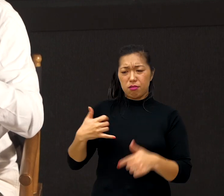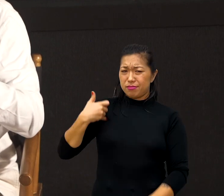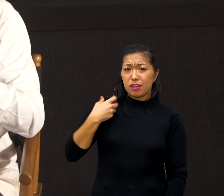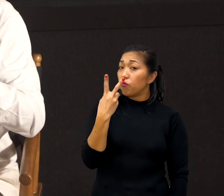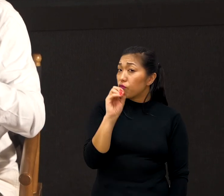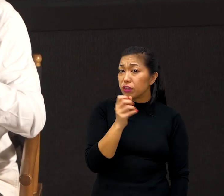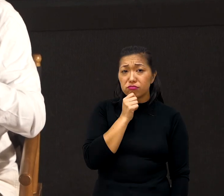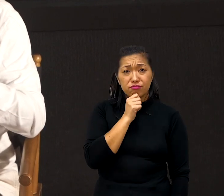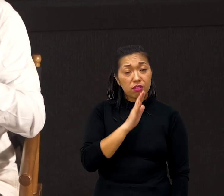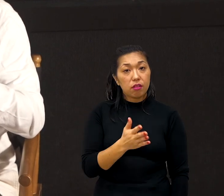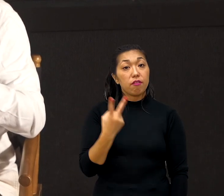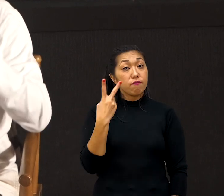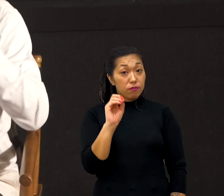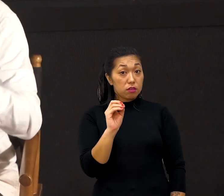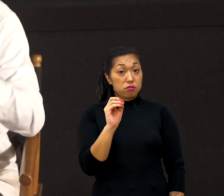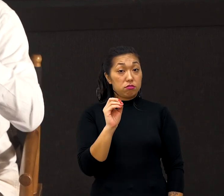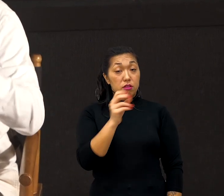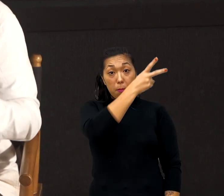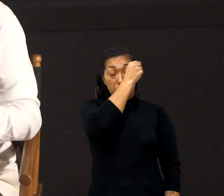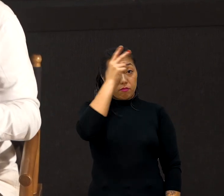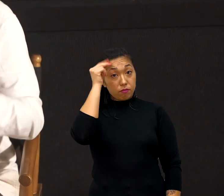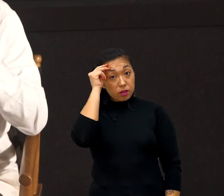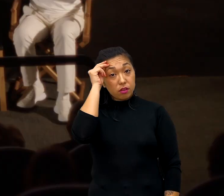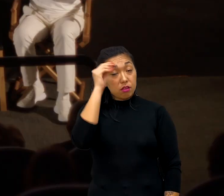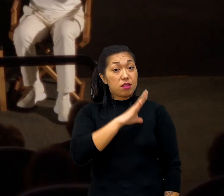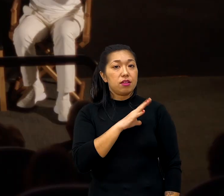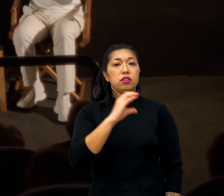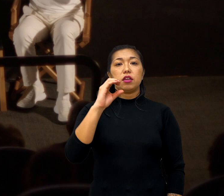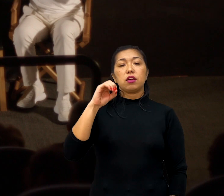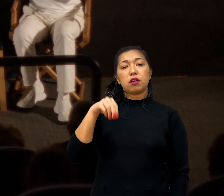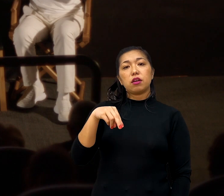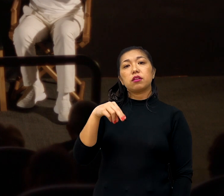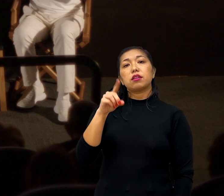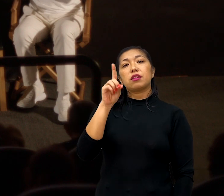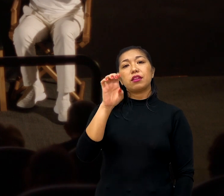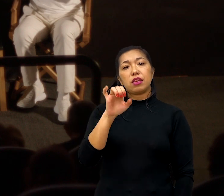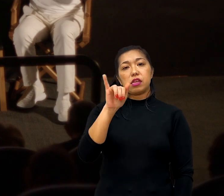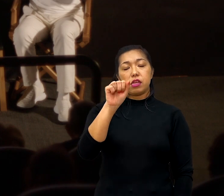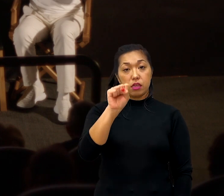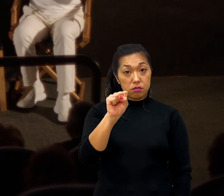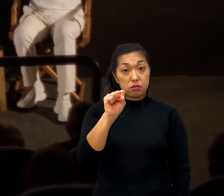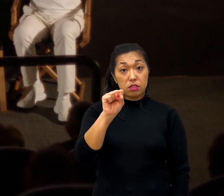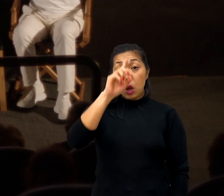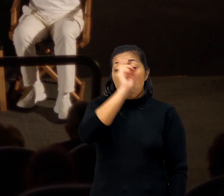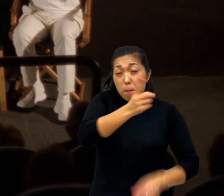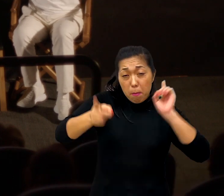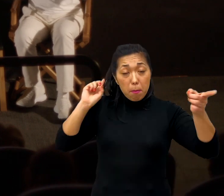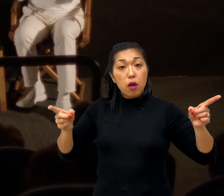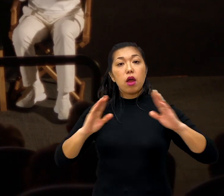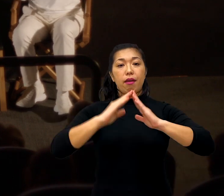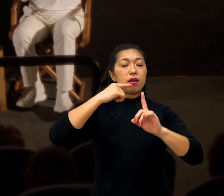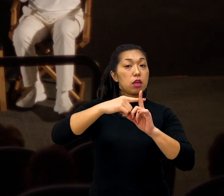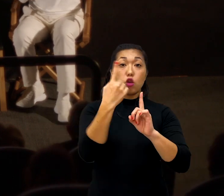tinha 20 anos. A prefeita de Candeias ordenou que deu uma ordem de destruição